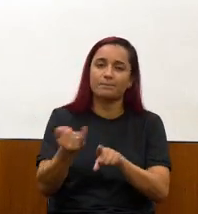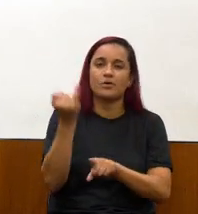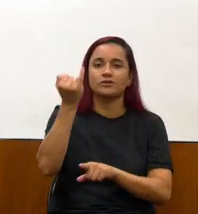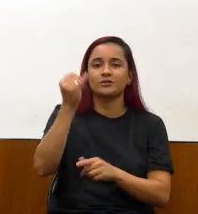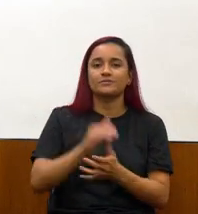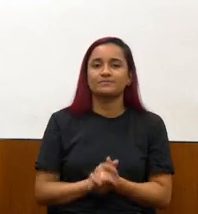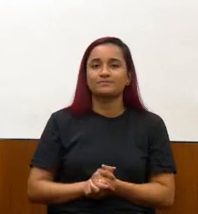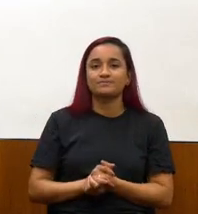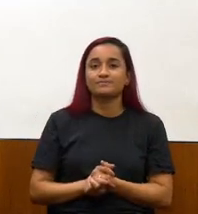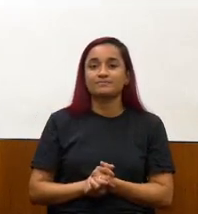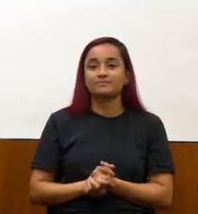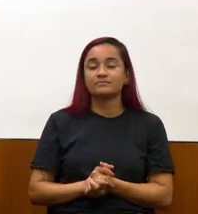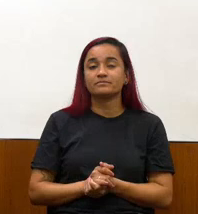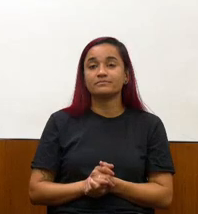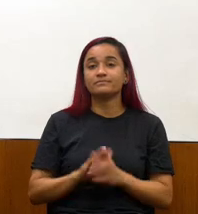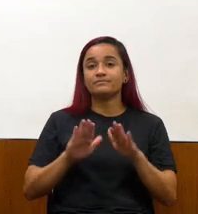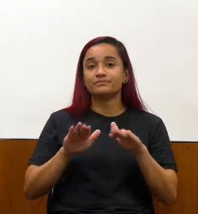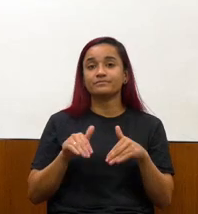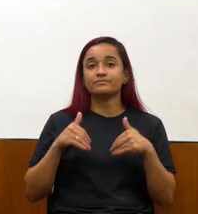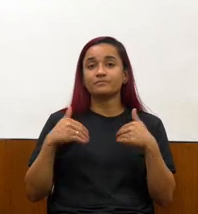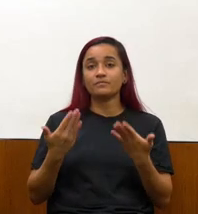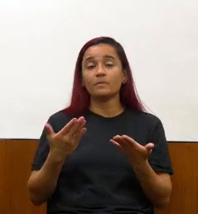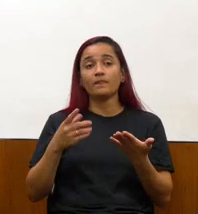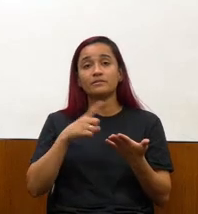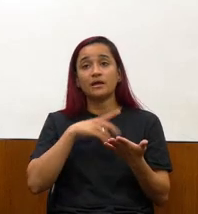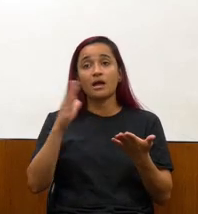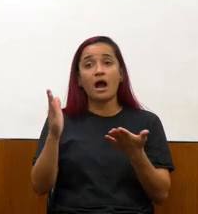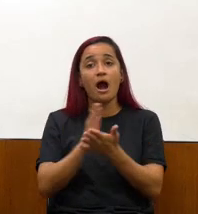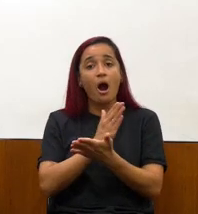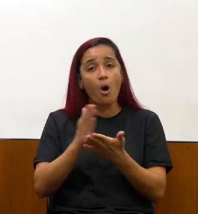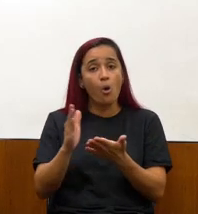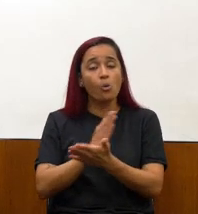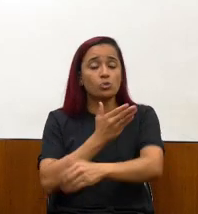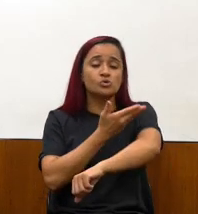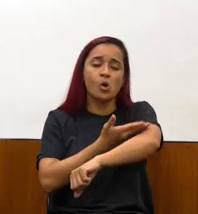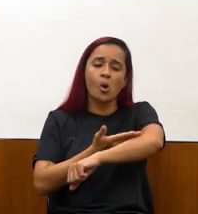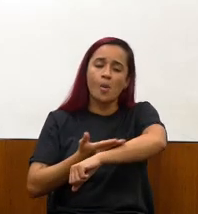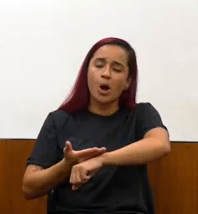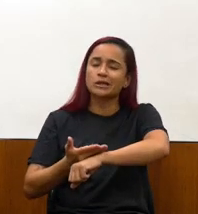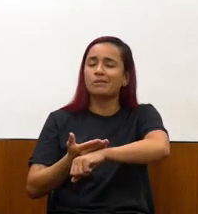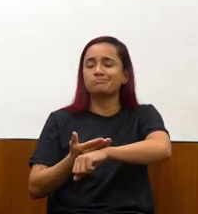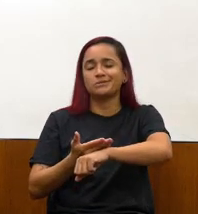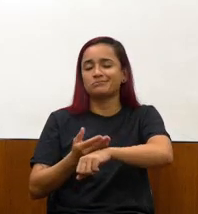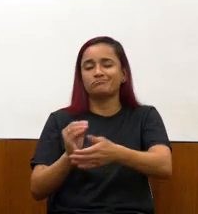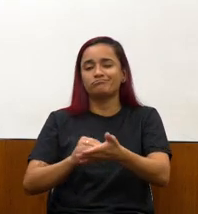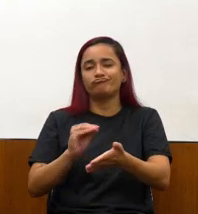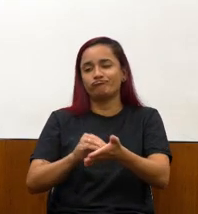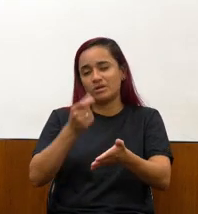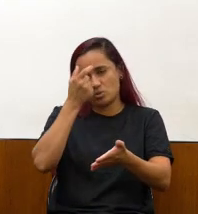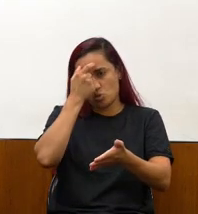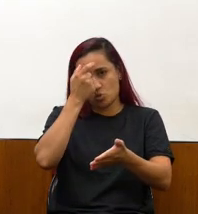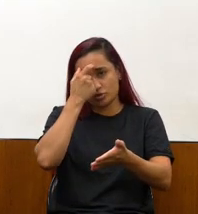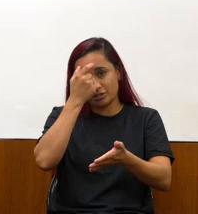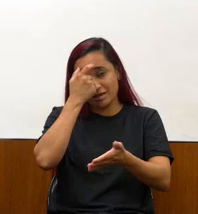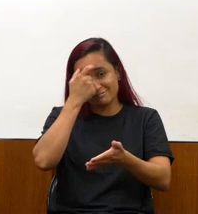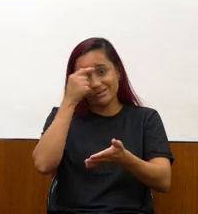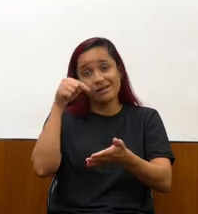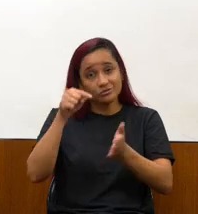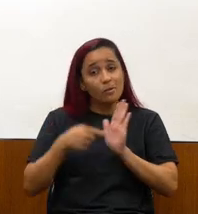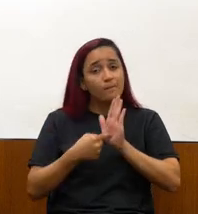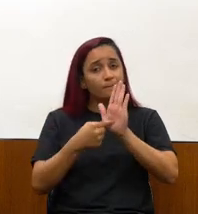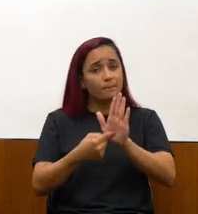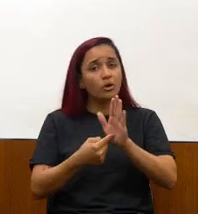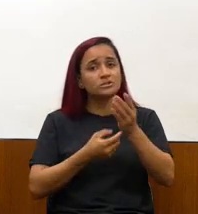E os nossos comportamentos inconscientes sobre isso diz muito sobre aquilo que a gente entende sobre as causas da deficiência.